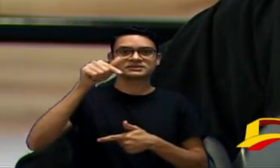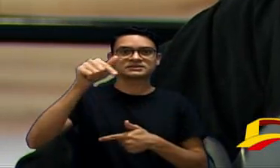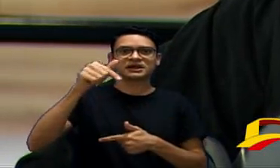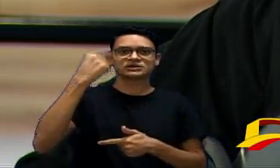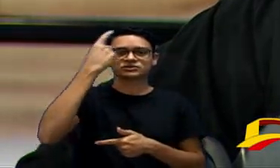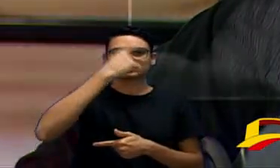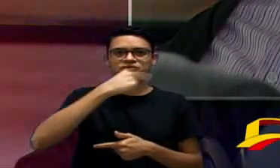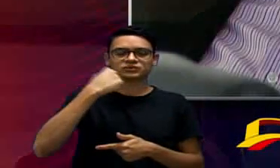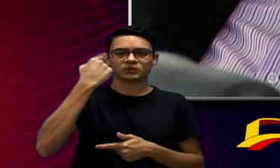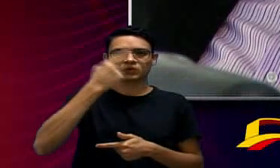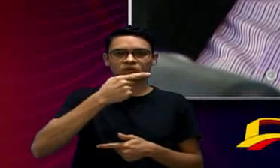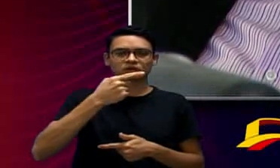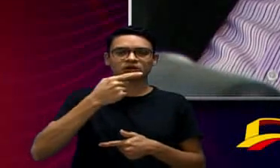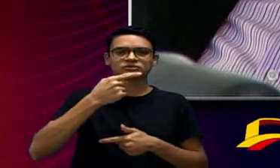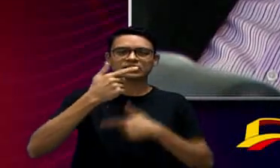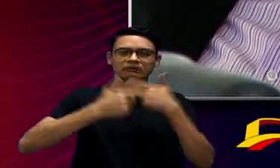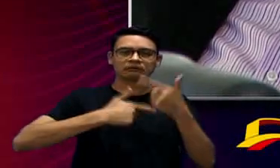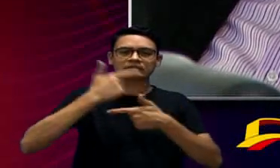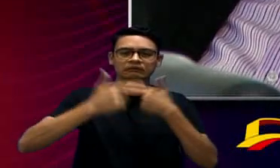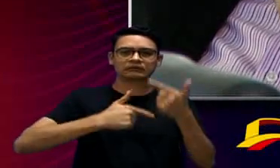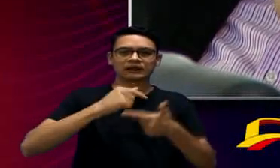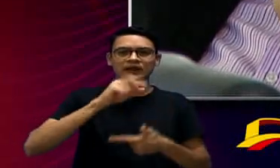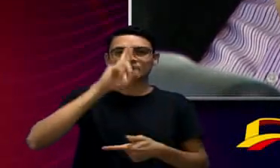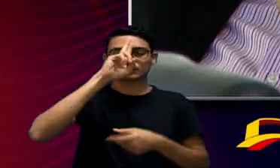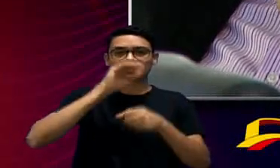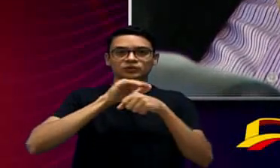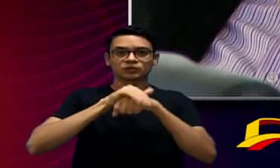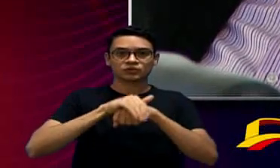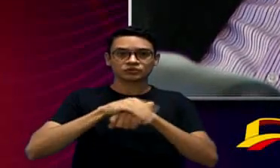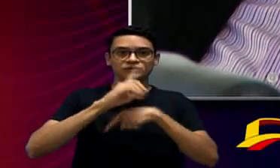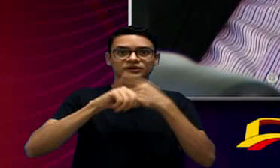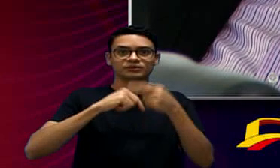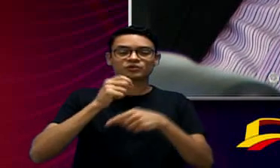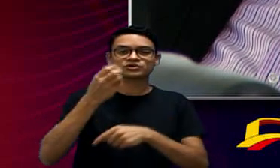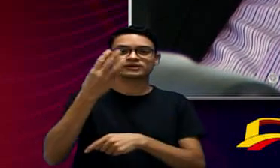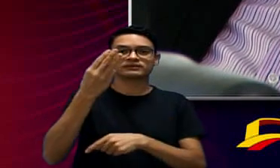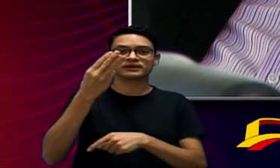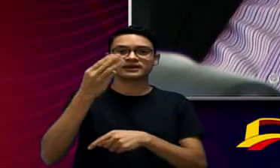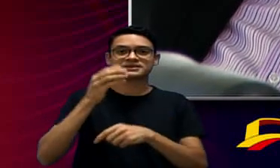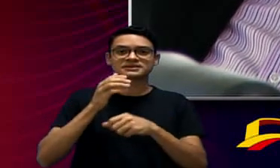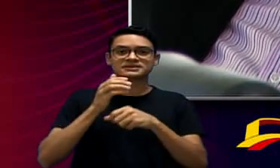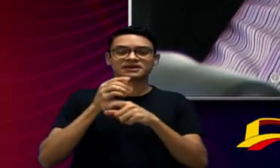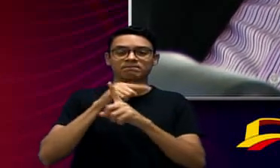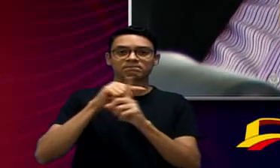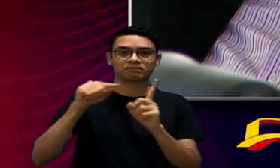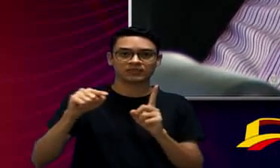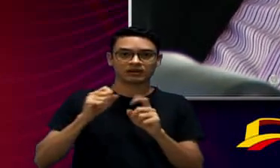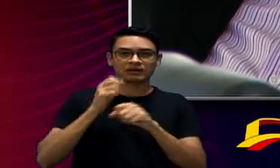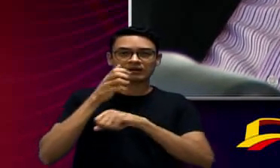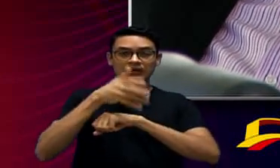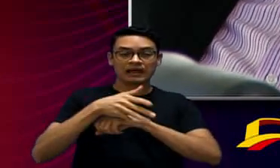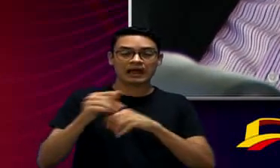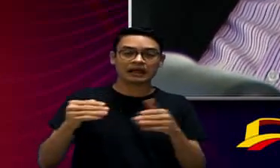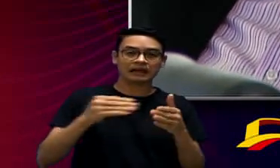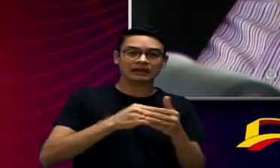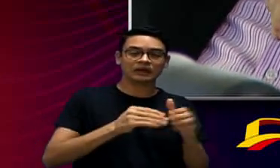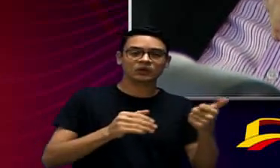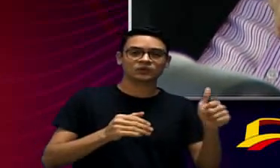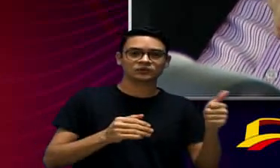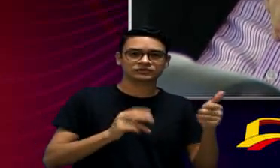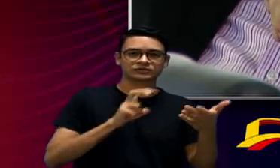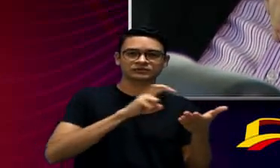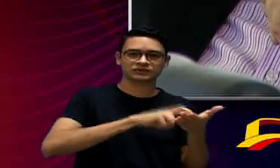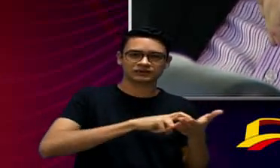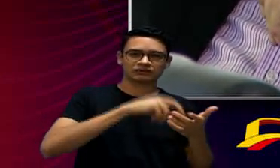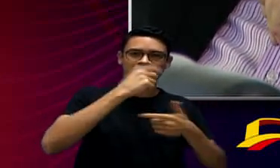11h30 da noite, meia-noite em casa... descansava 2, 3 horas, saía 3h30 para fazer hora extra e ficava até as 11 da manhã. Quer